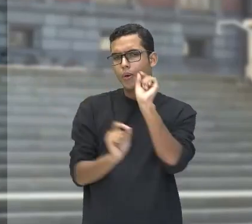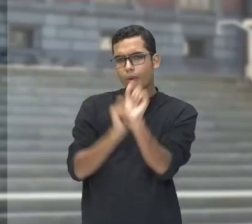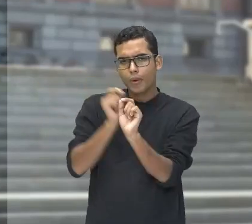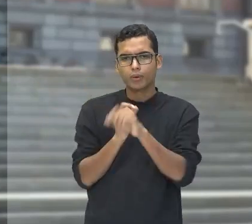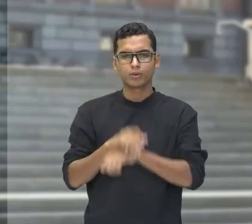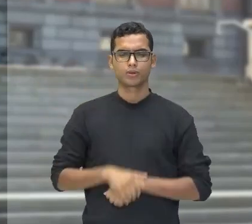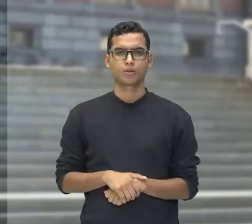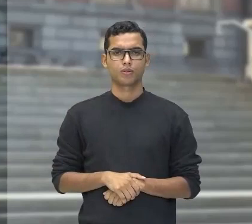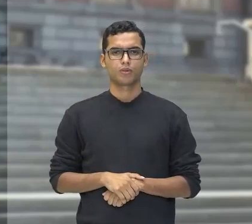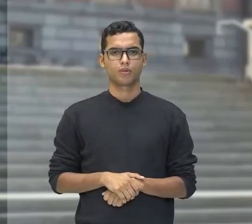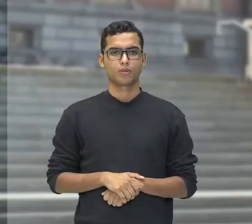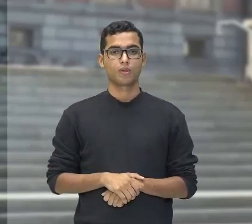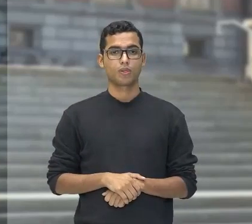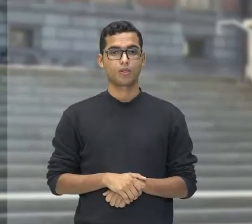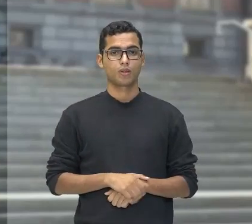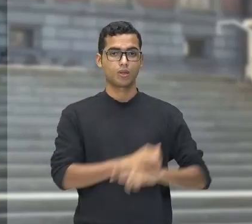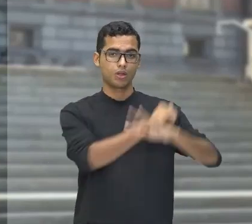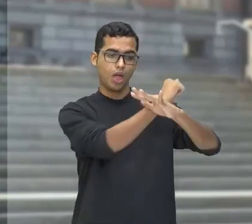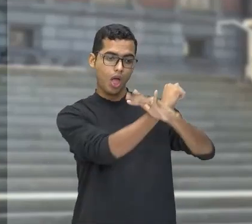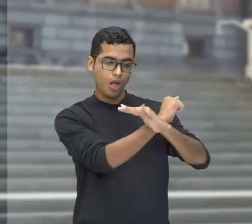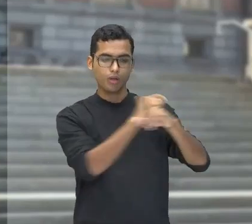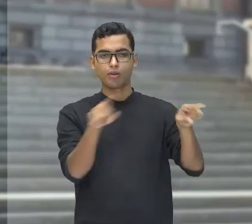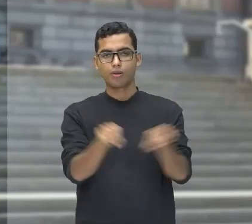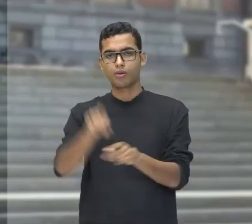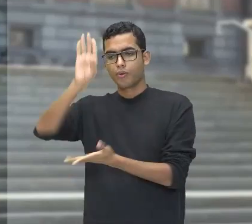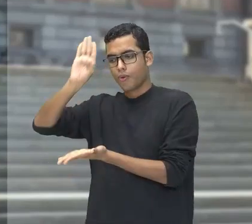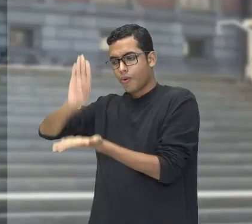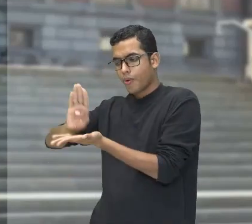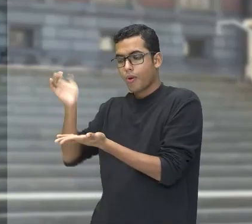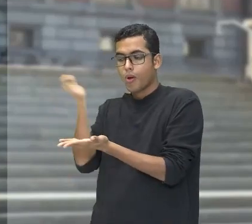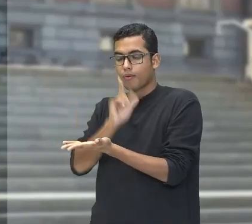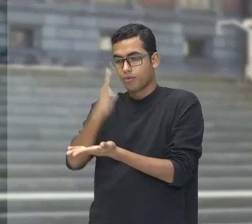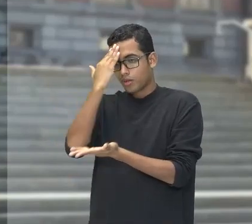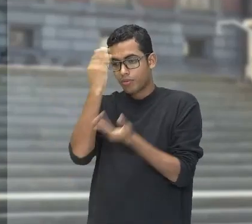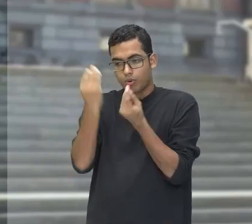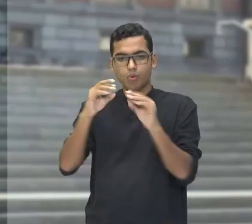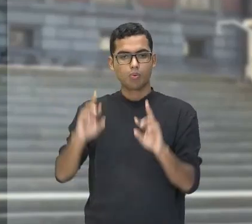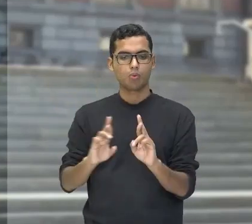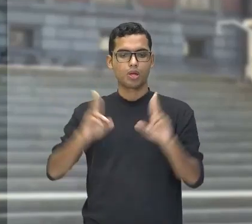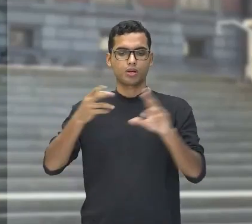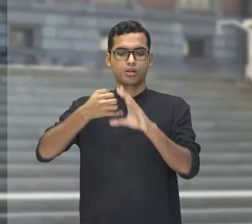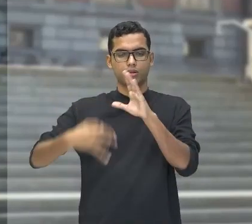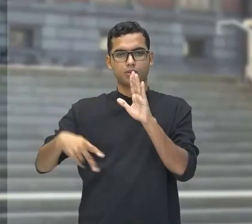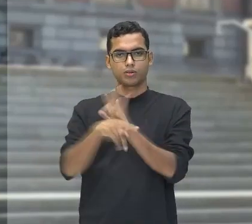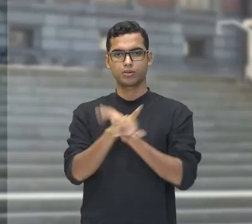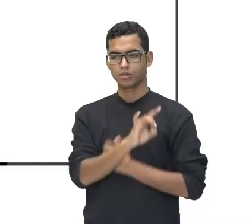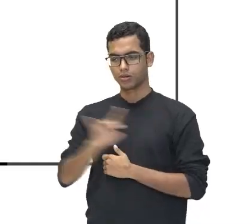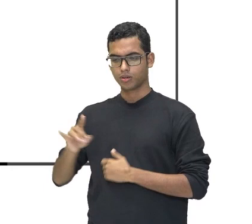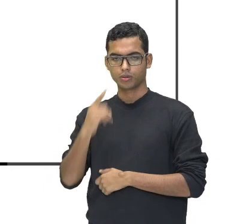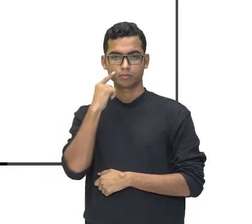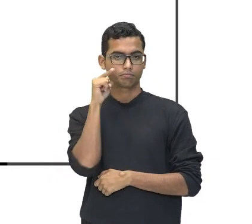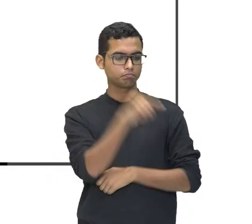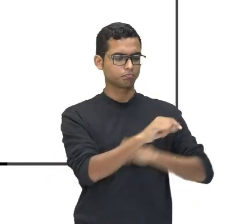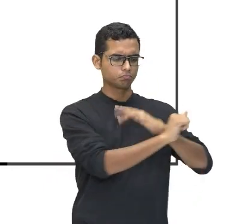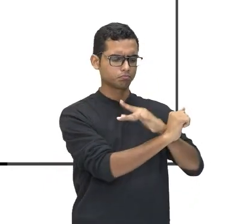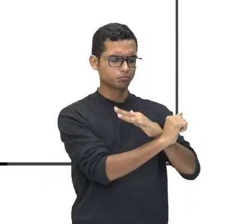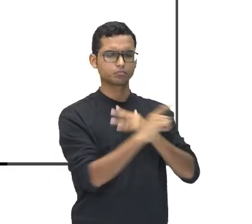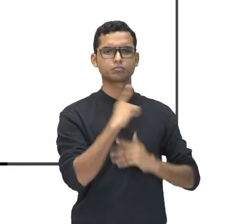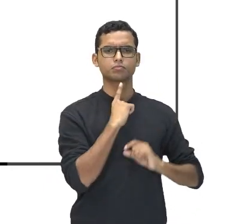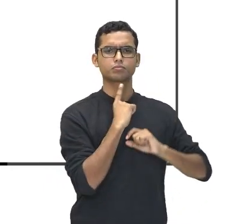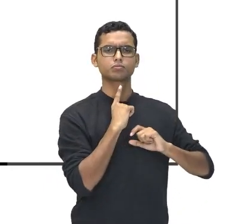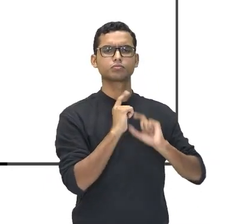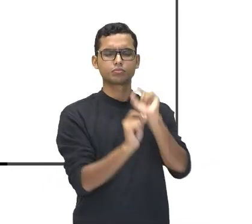seriam ácidos e que seriam bases. Para Arrhenius, ácidos são compostos que em